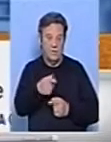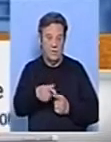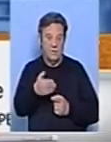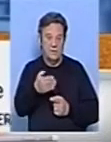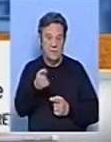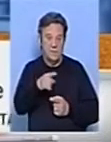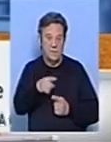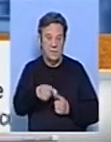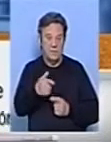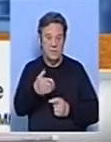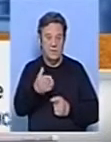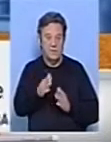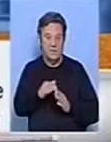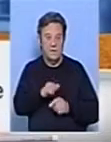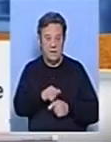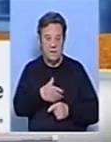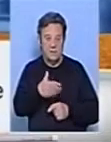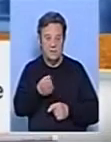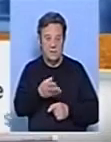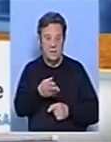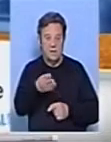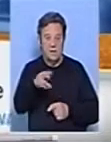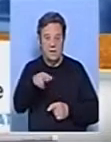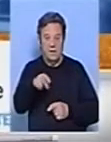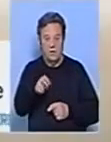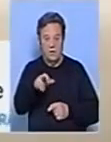Casa Neurociências da Misericórdia de Lisboa.